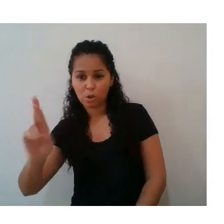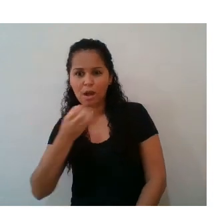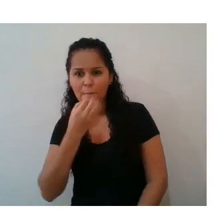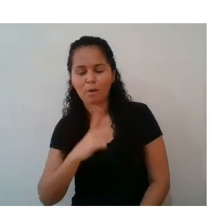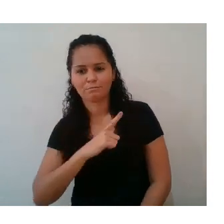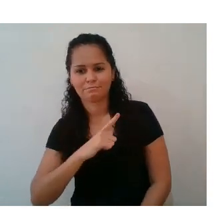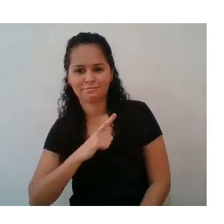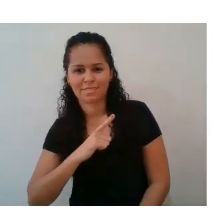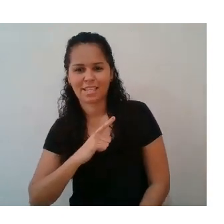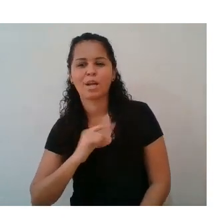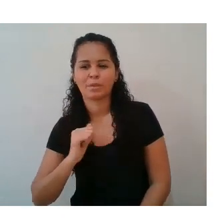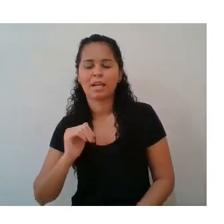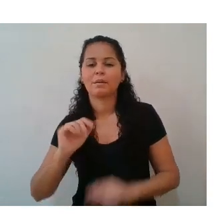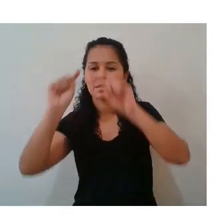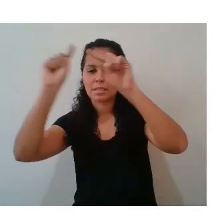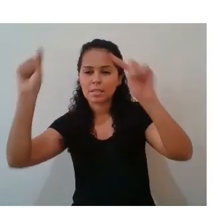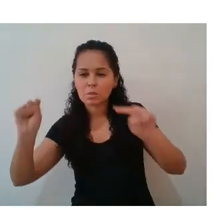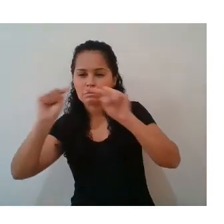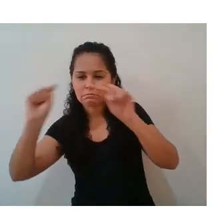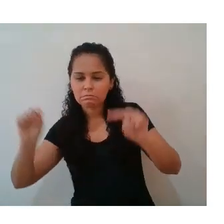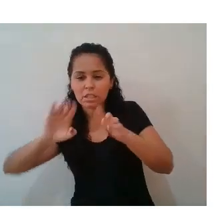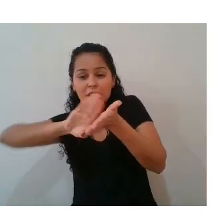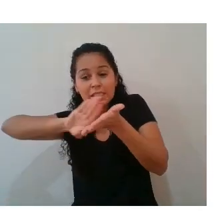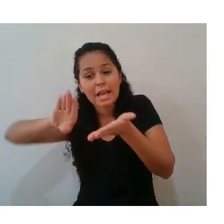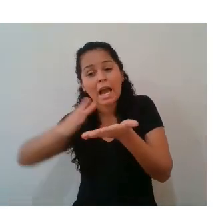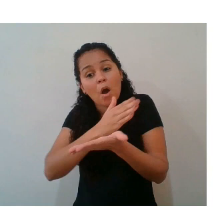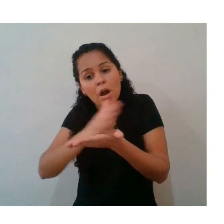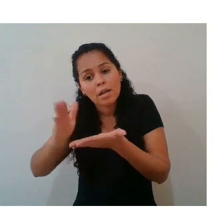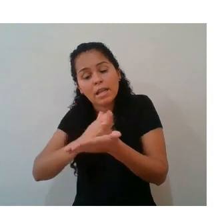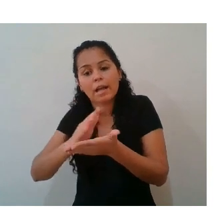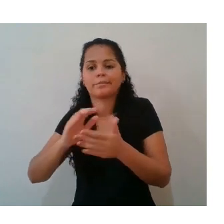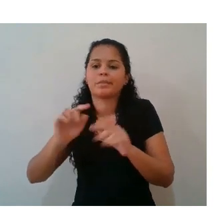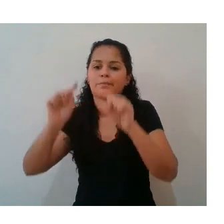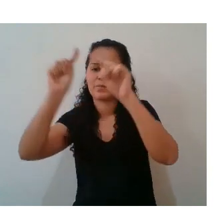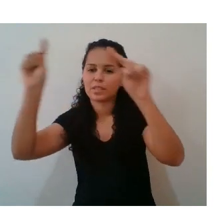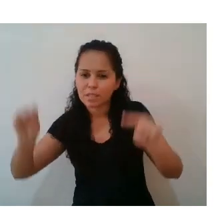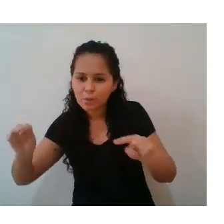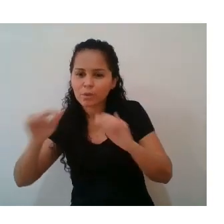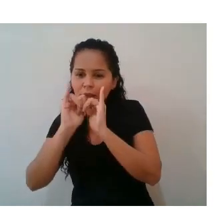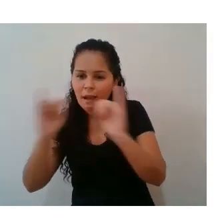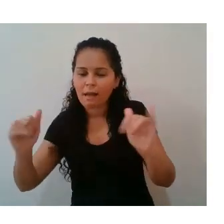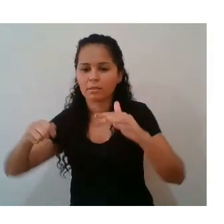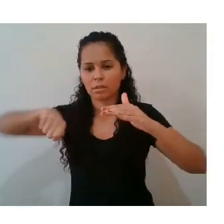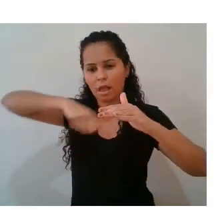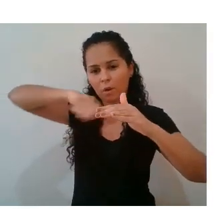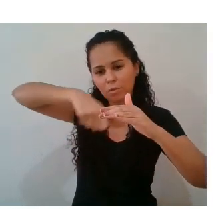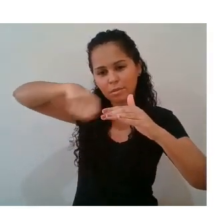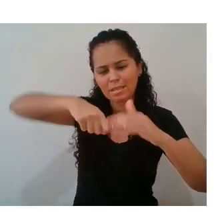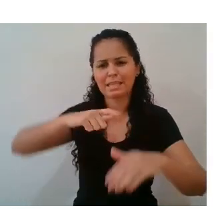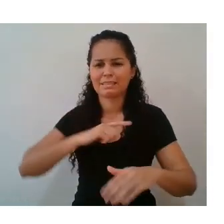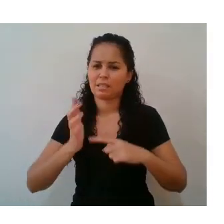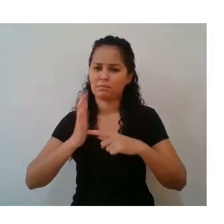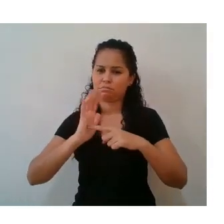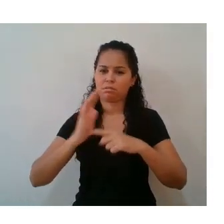tenha, para os circuitos serem independentes. Então, você tem o circuito da cozinha, que é um circuito muito importante, muito sensível, porque a gente tem